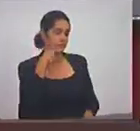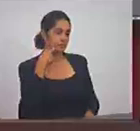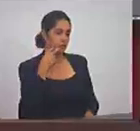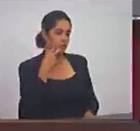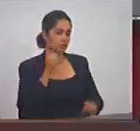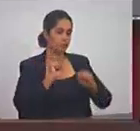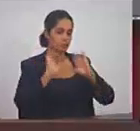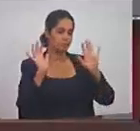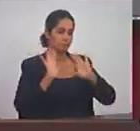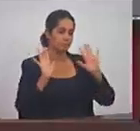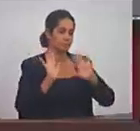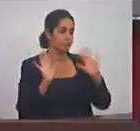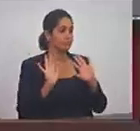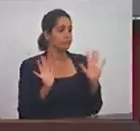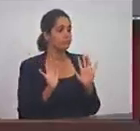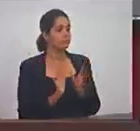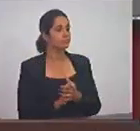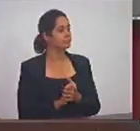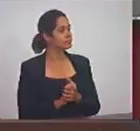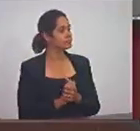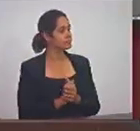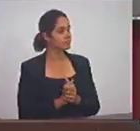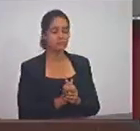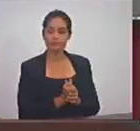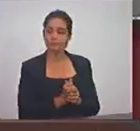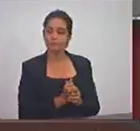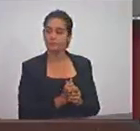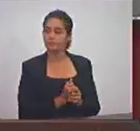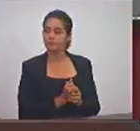saudar também aqui o ex-vereador Jura,